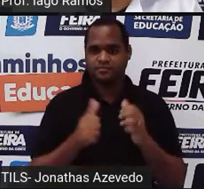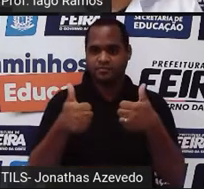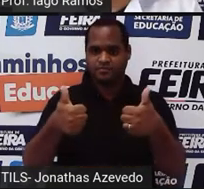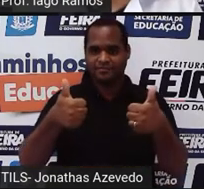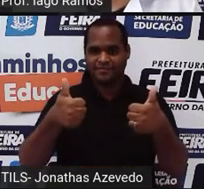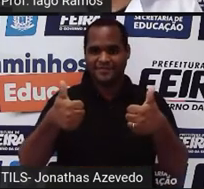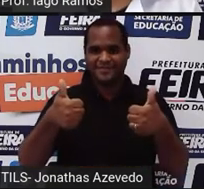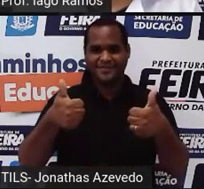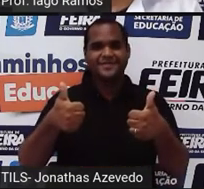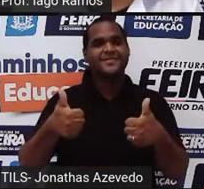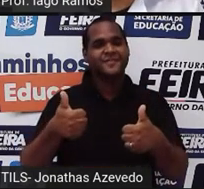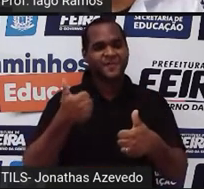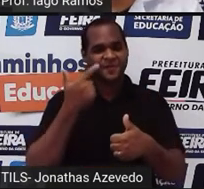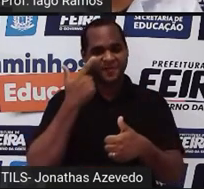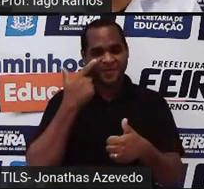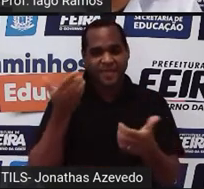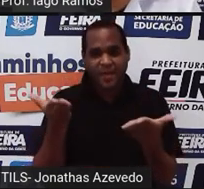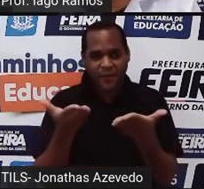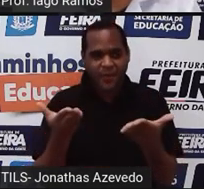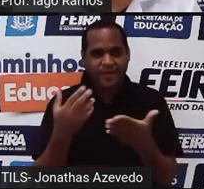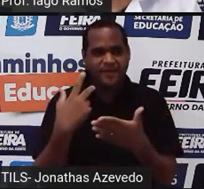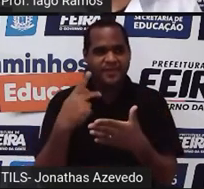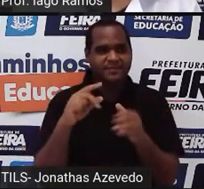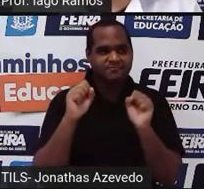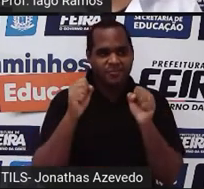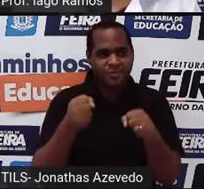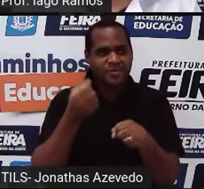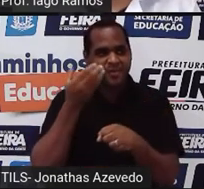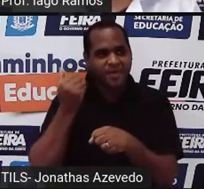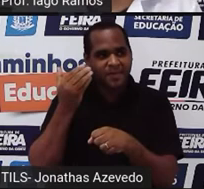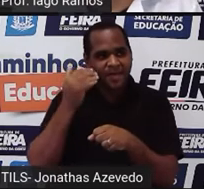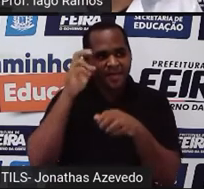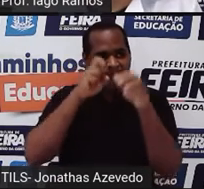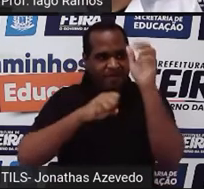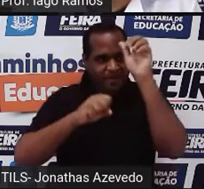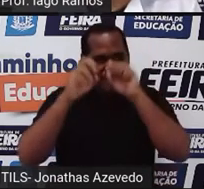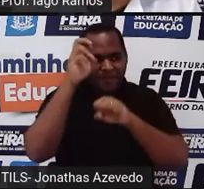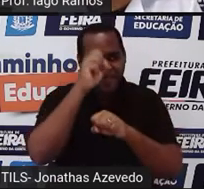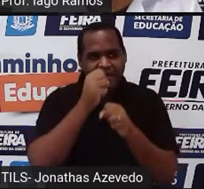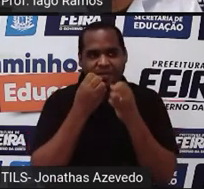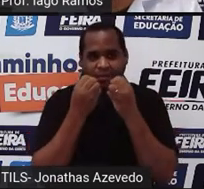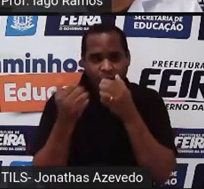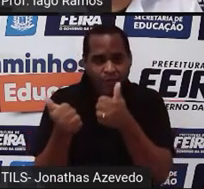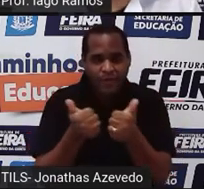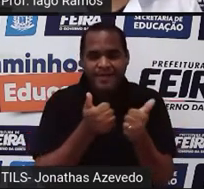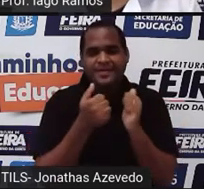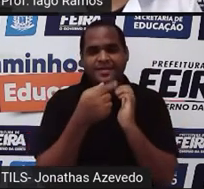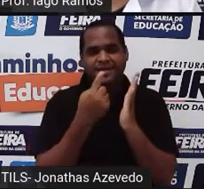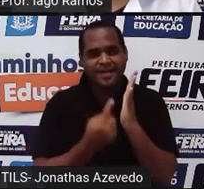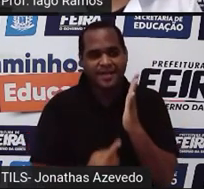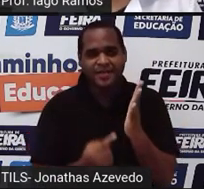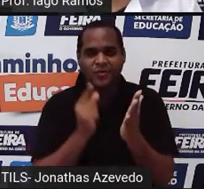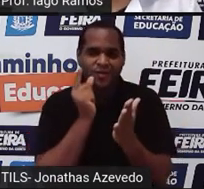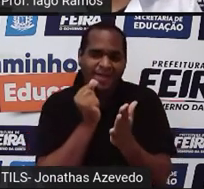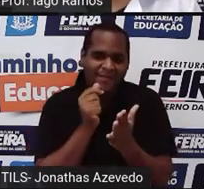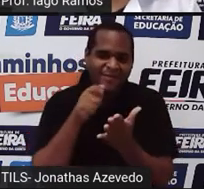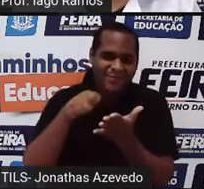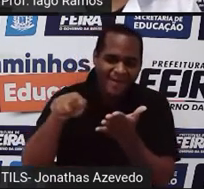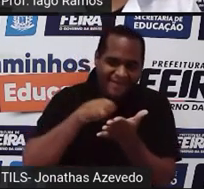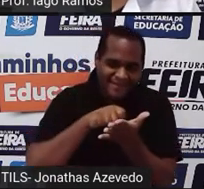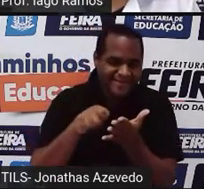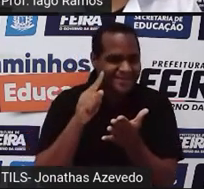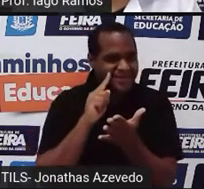Beleza? Então agora, para a gente aprender, tá? Caderno, lápis, borracha para